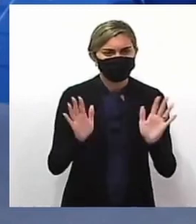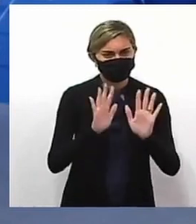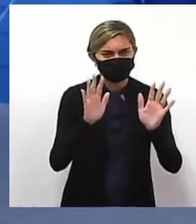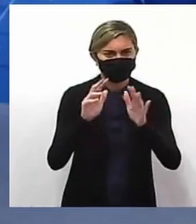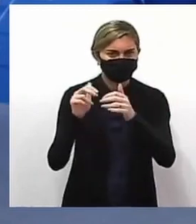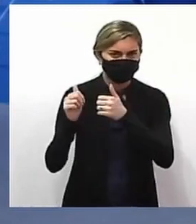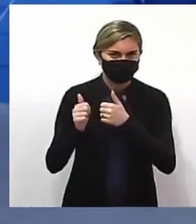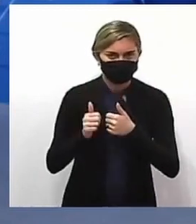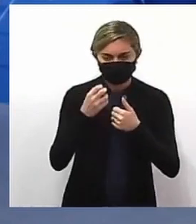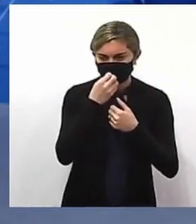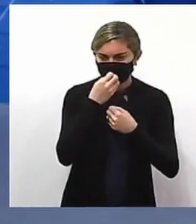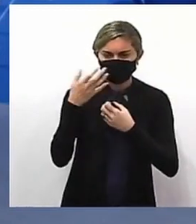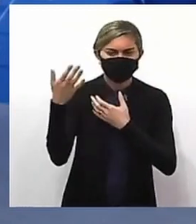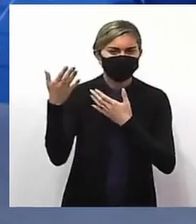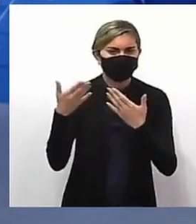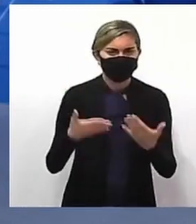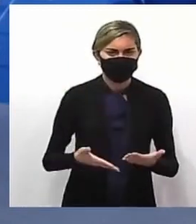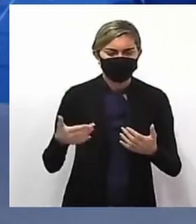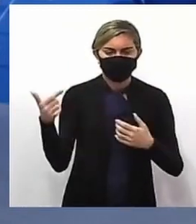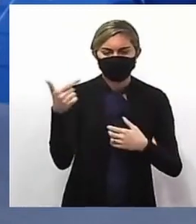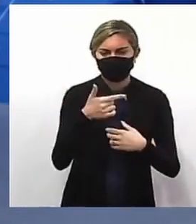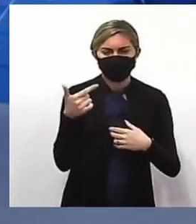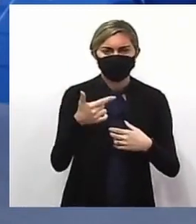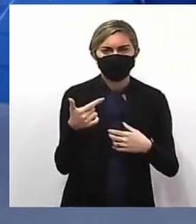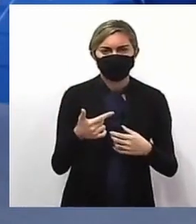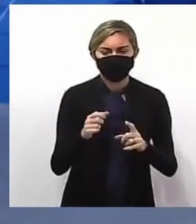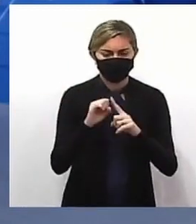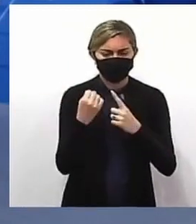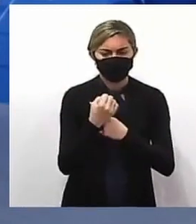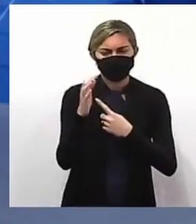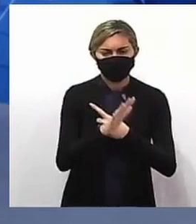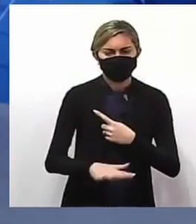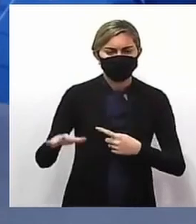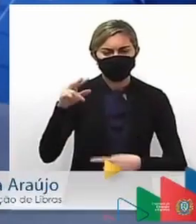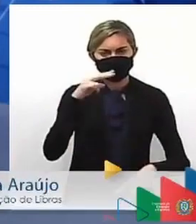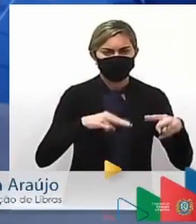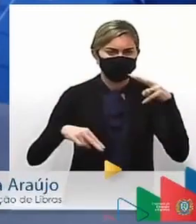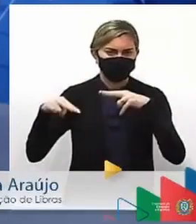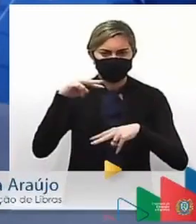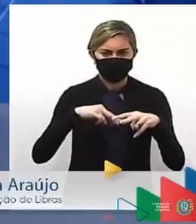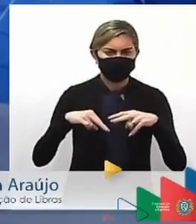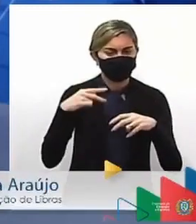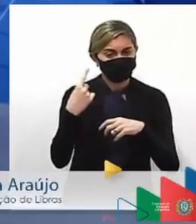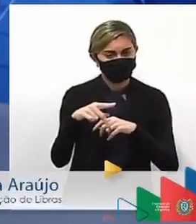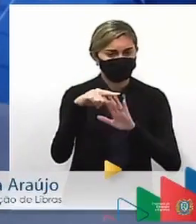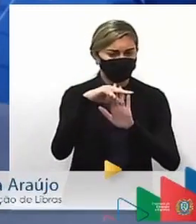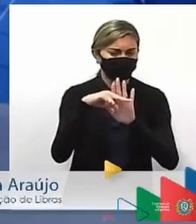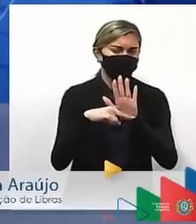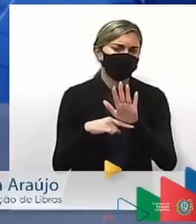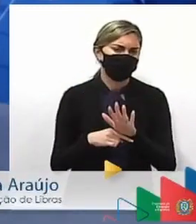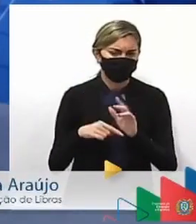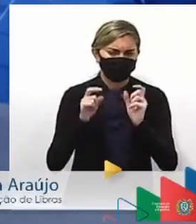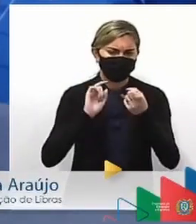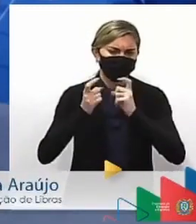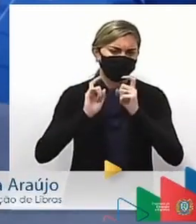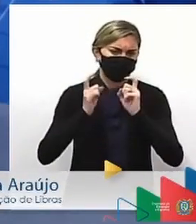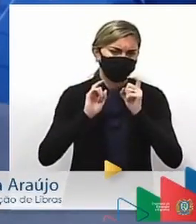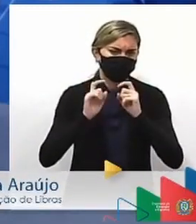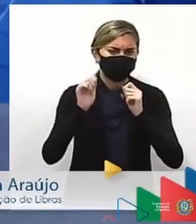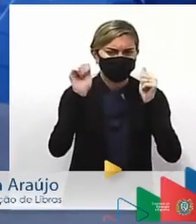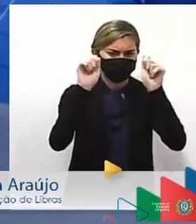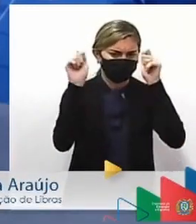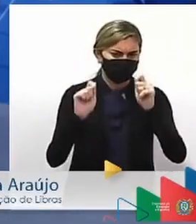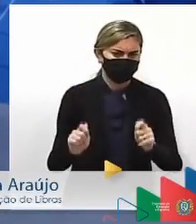Olá, sejam bem-vindos ao segundo episódio do Sociologia do Olhar. Esse programa onde a gente discute